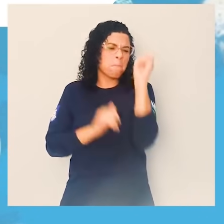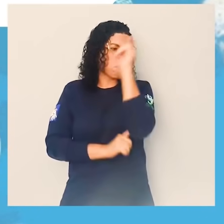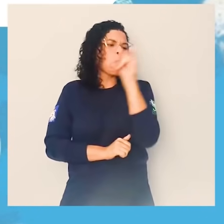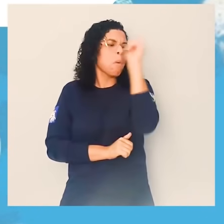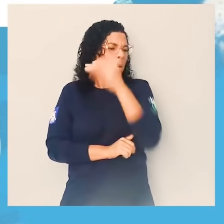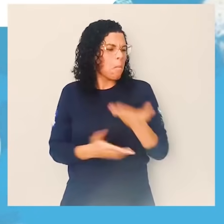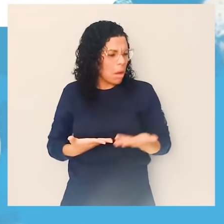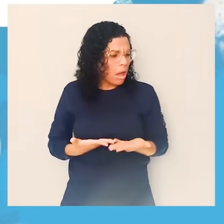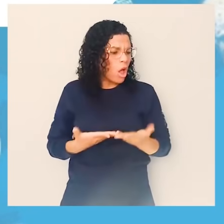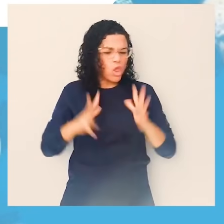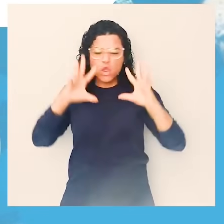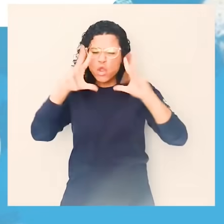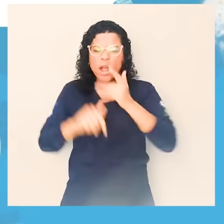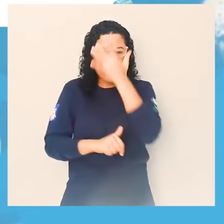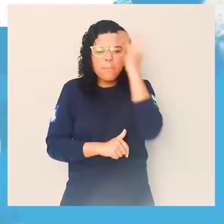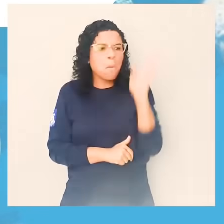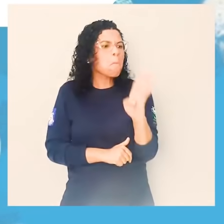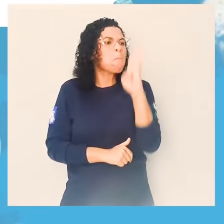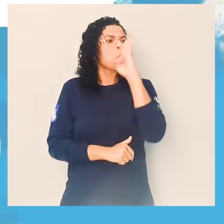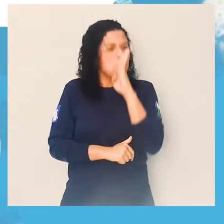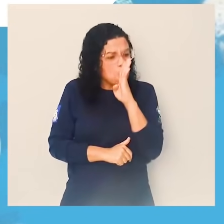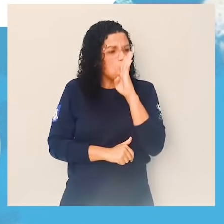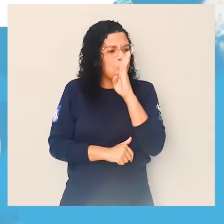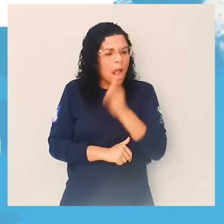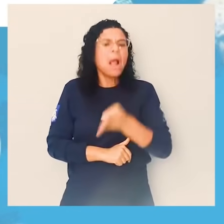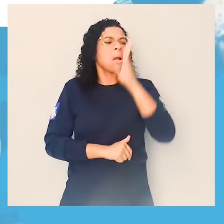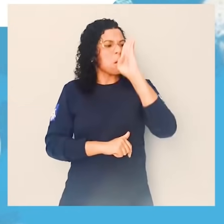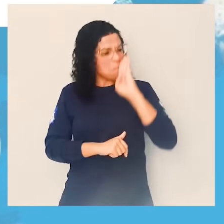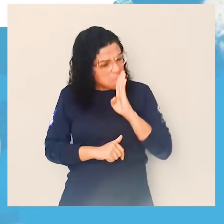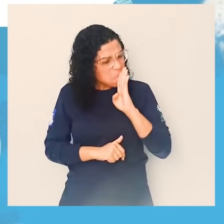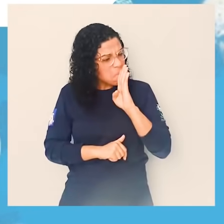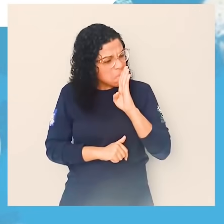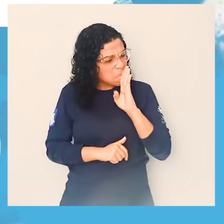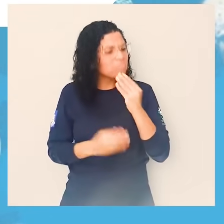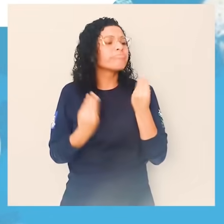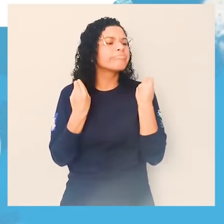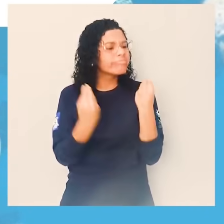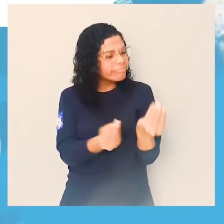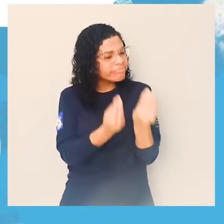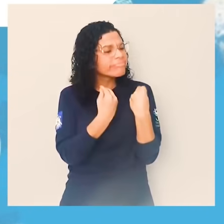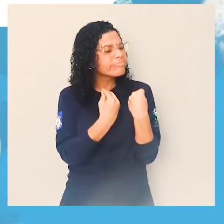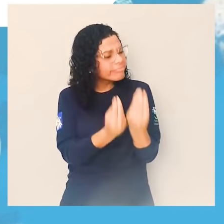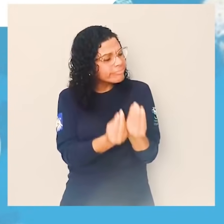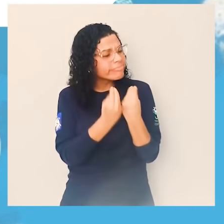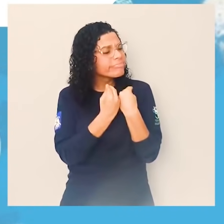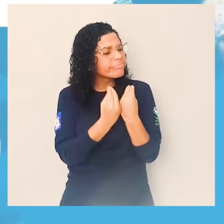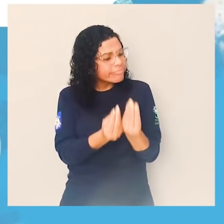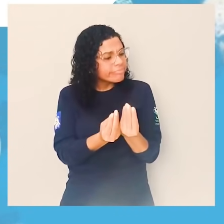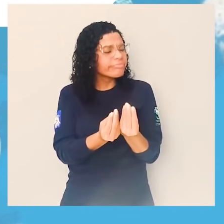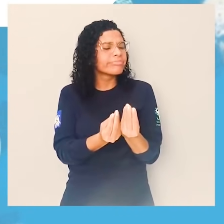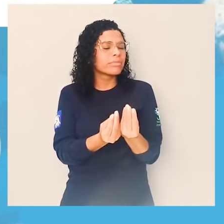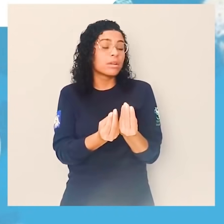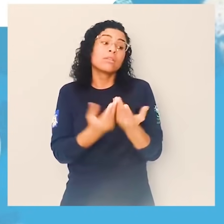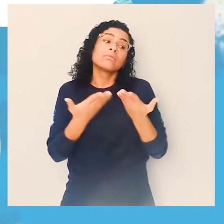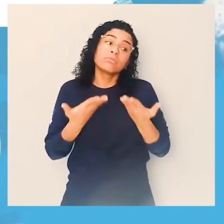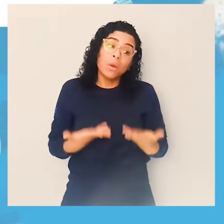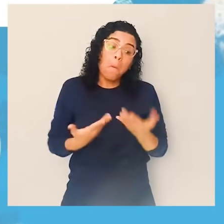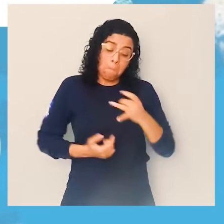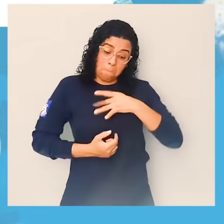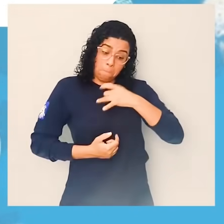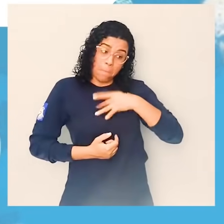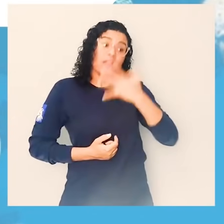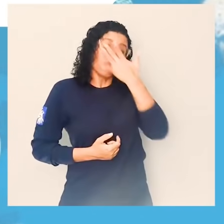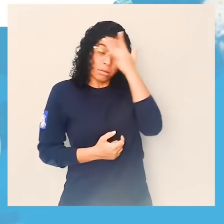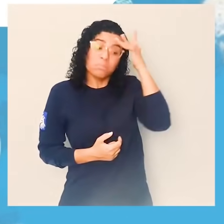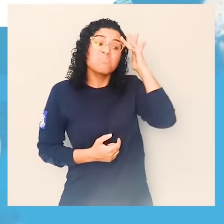leis bobocas. Mandou todo mundo calar a boca. Calar a boca. Calar a boca. De certo, com